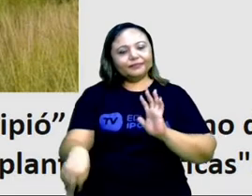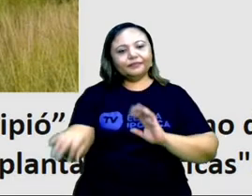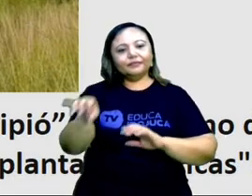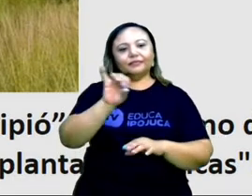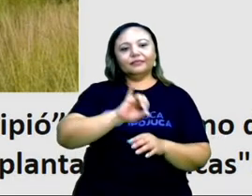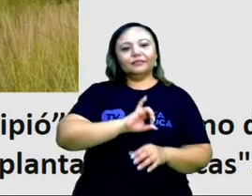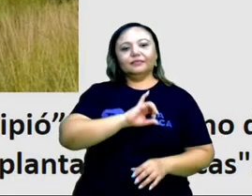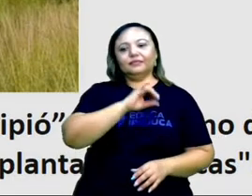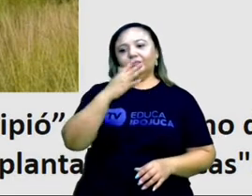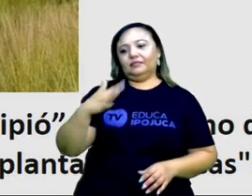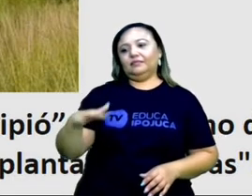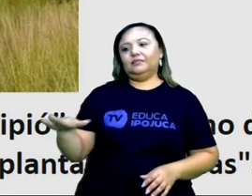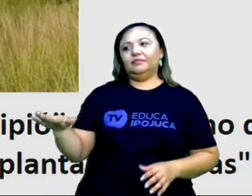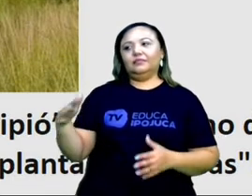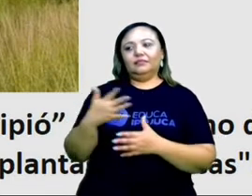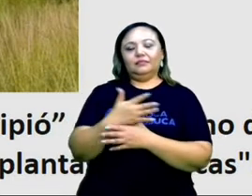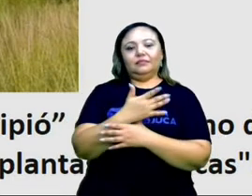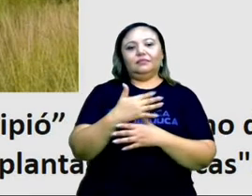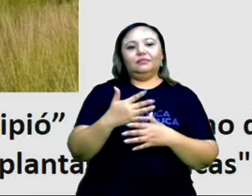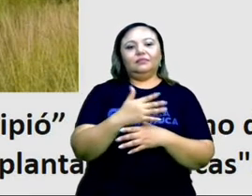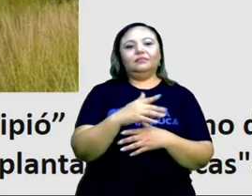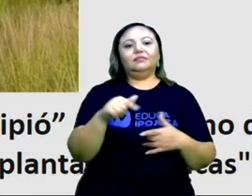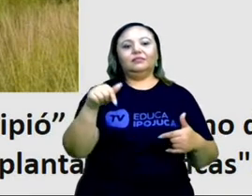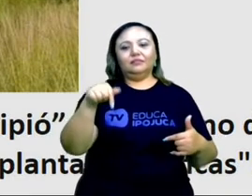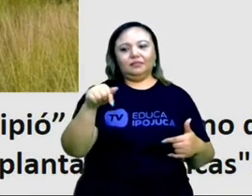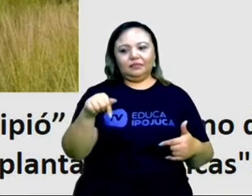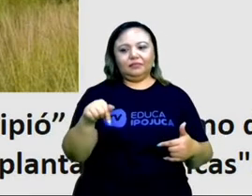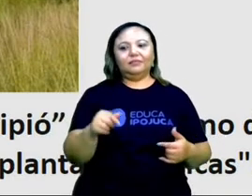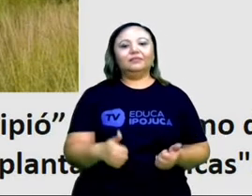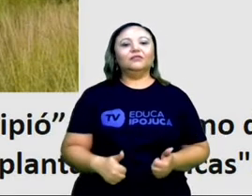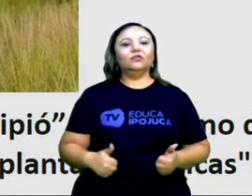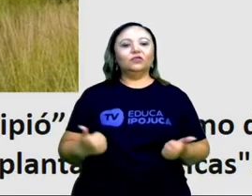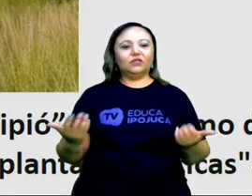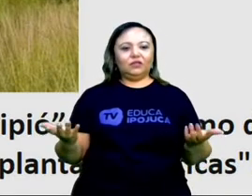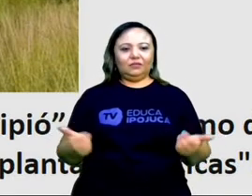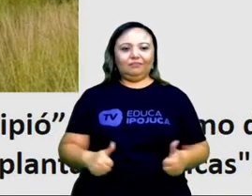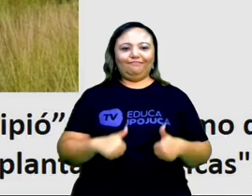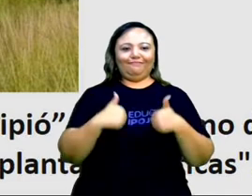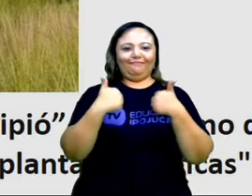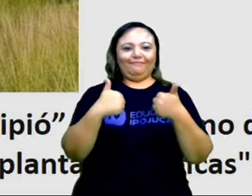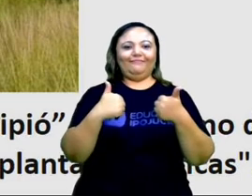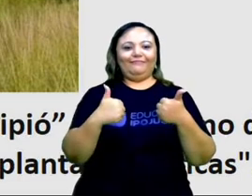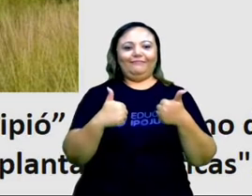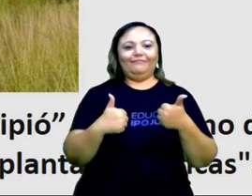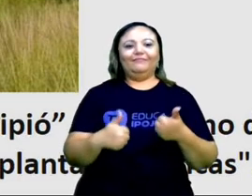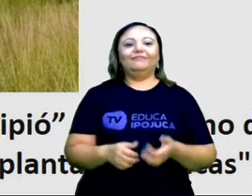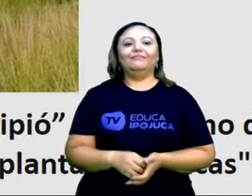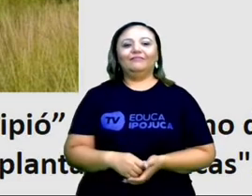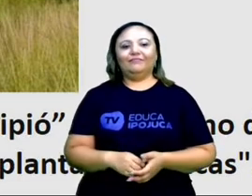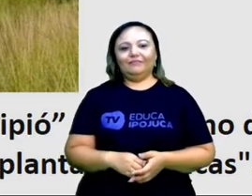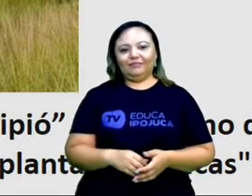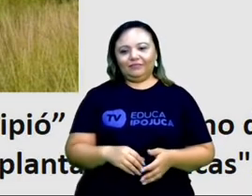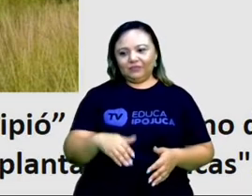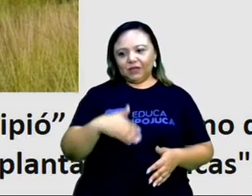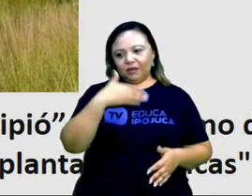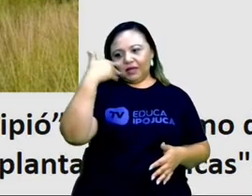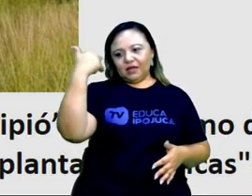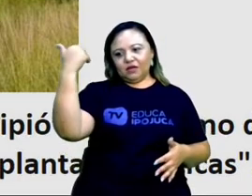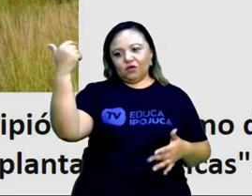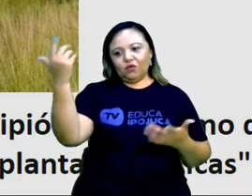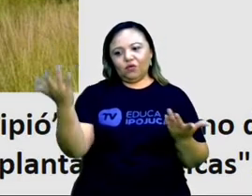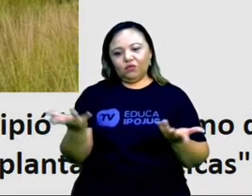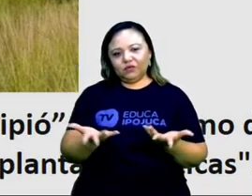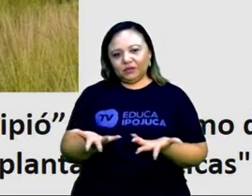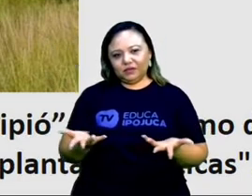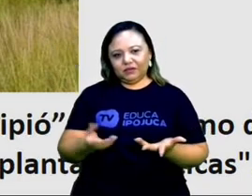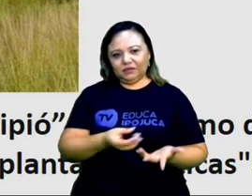muito sacrifício. Hoje nós estamos bem, hoje nós estamos bem melhor de vida,